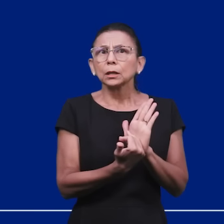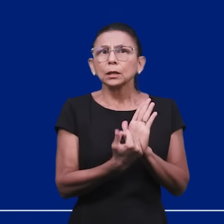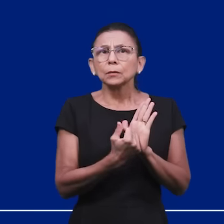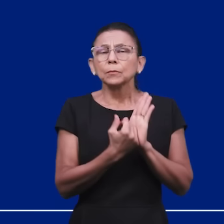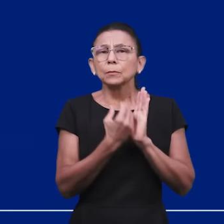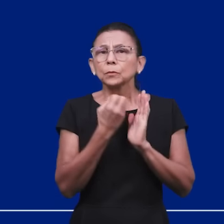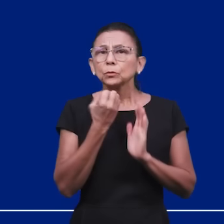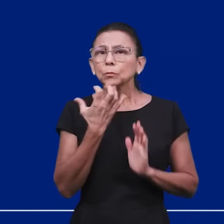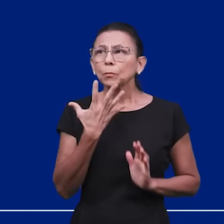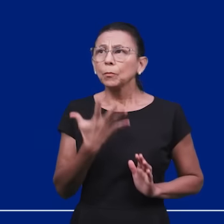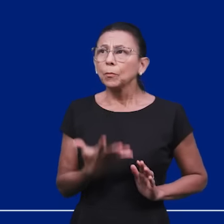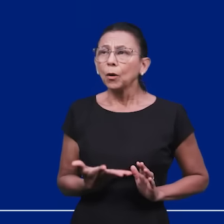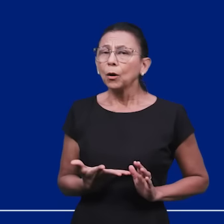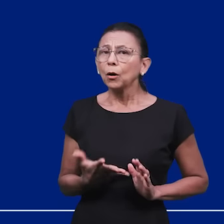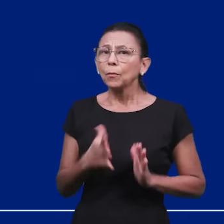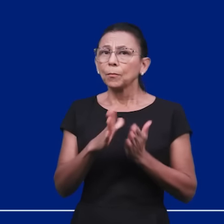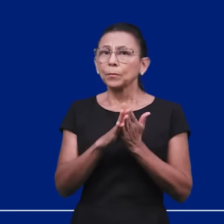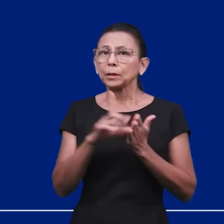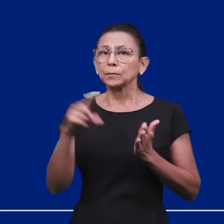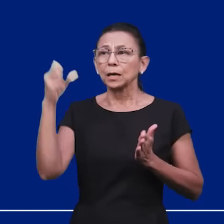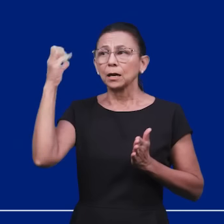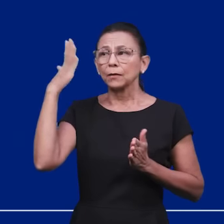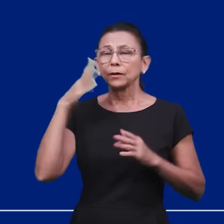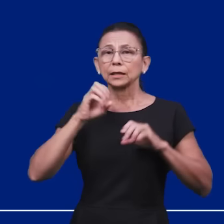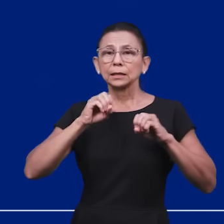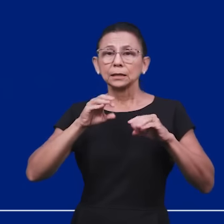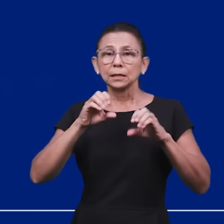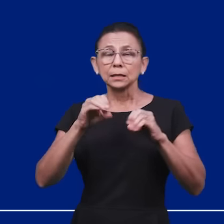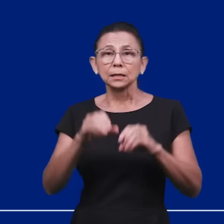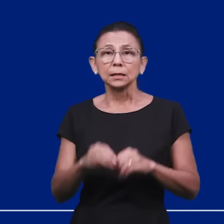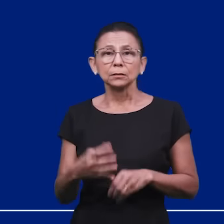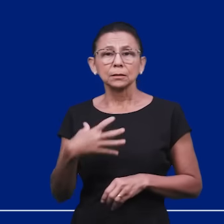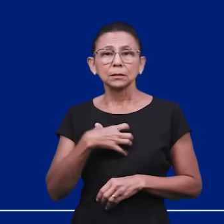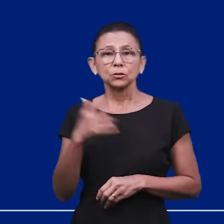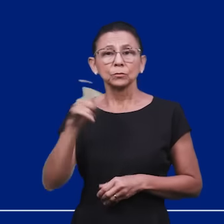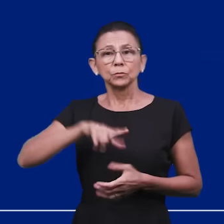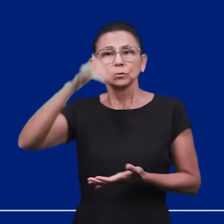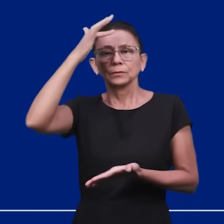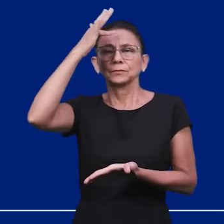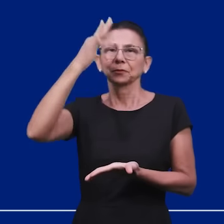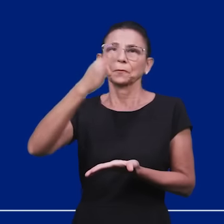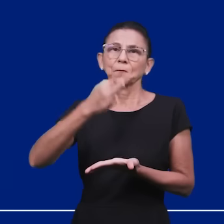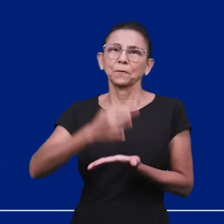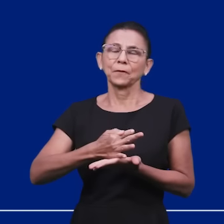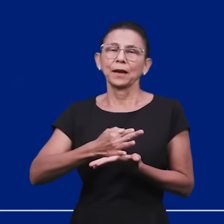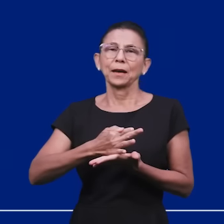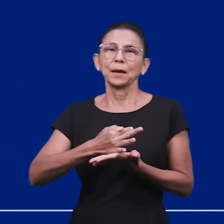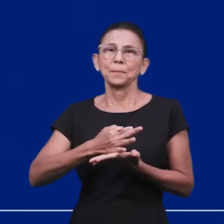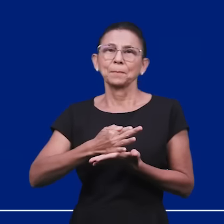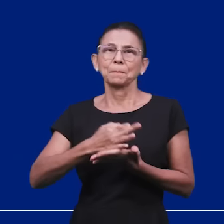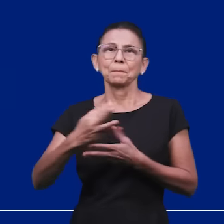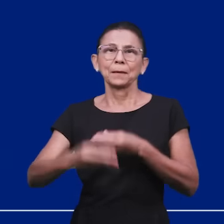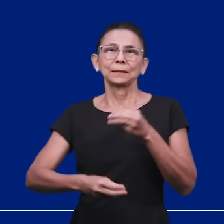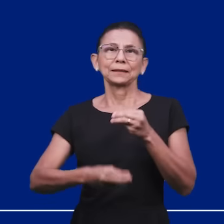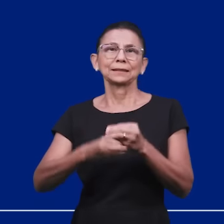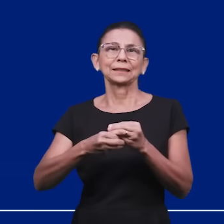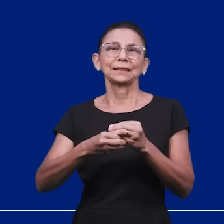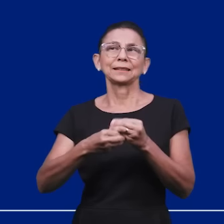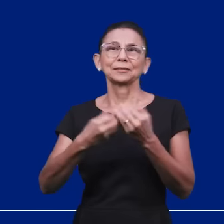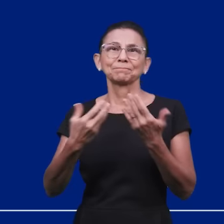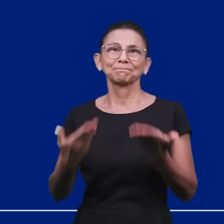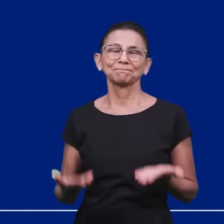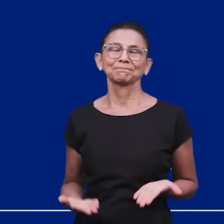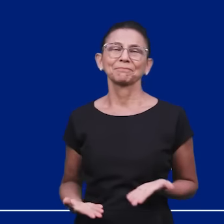muito sobre a palavra revelada e renova a nossa fé. Obrigado, Geisa, pela sua mensagem